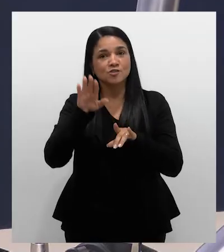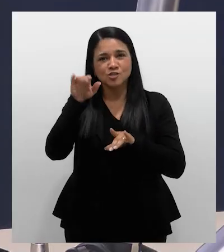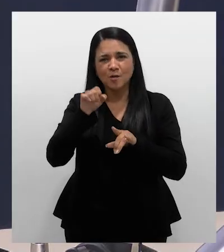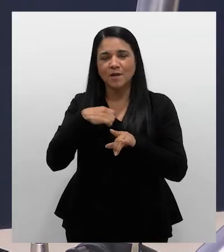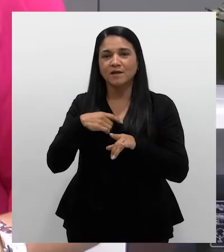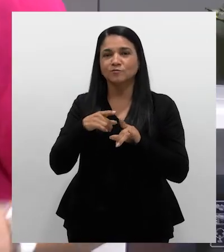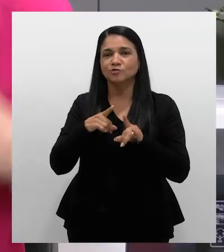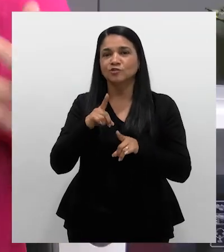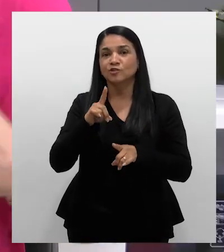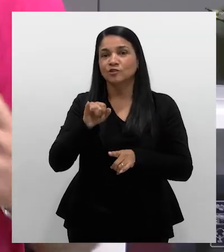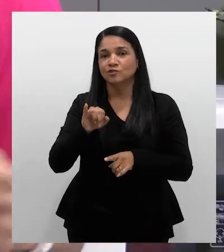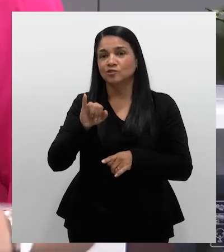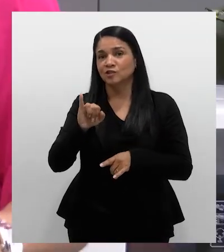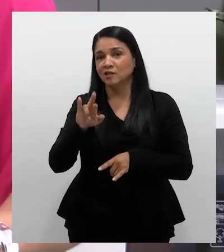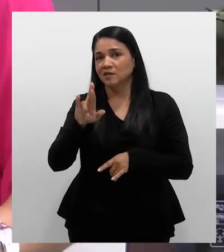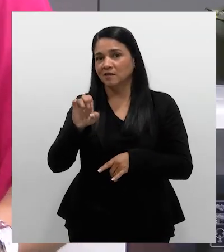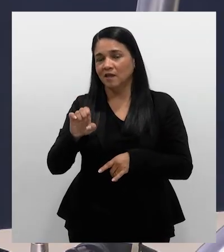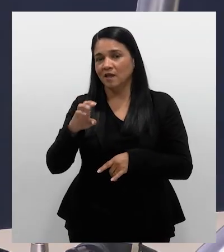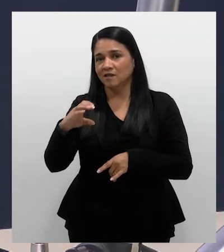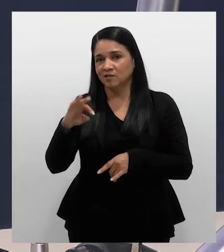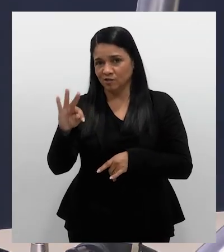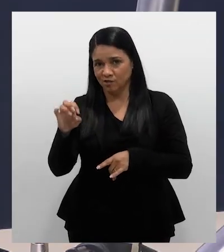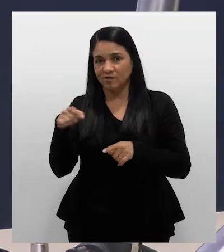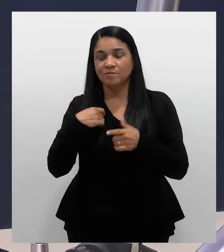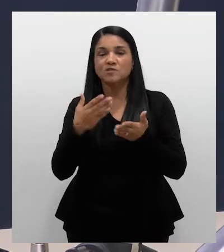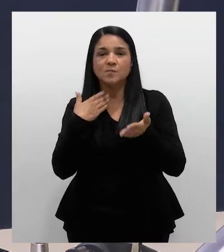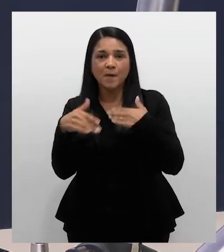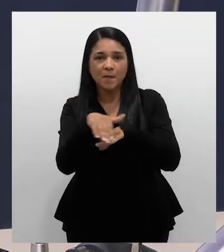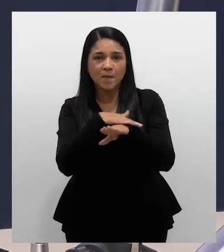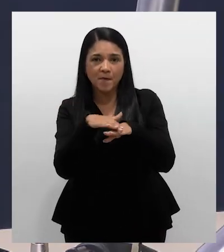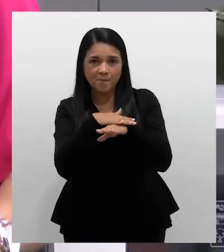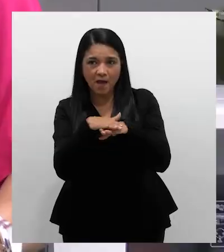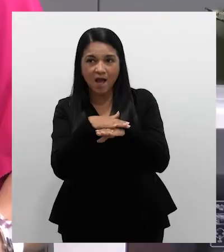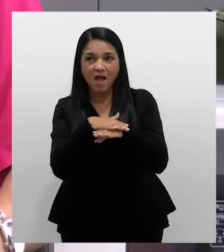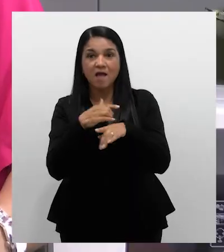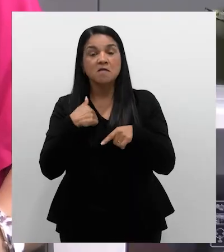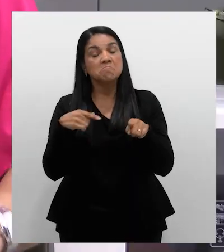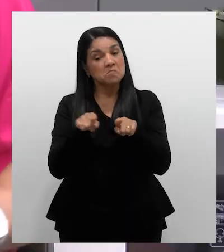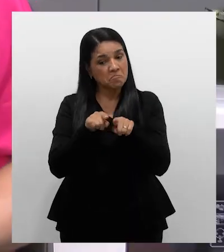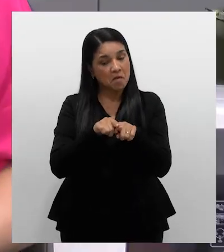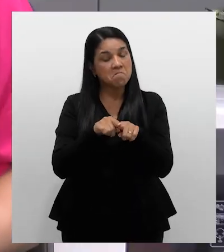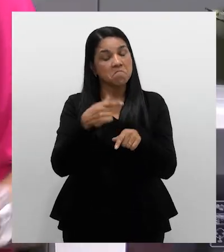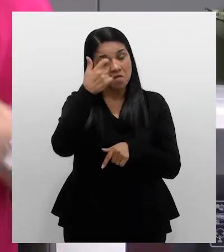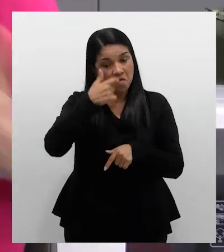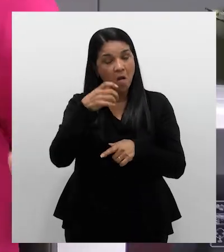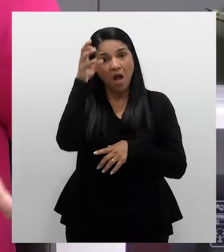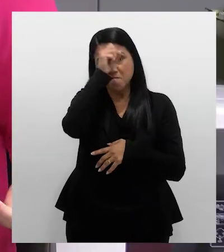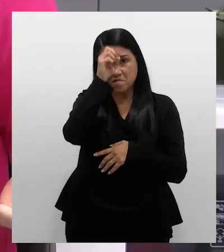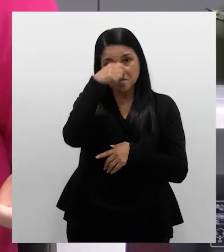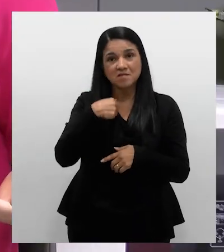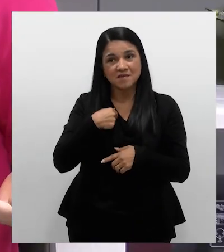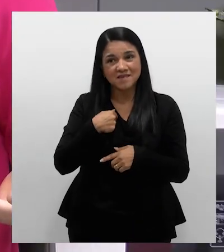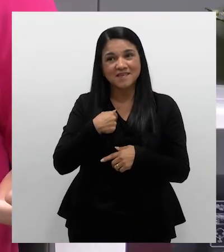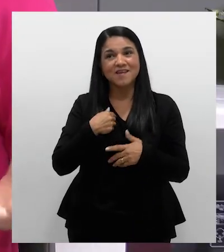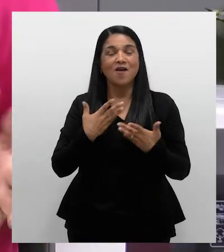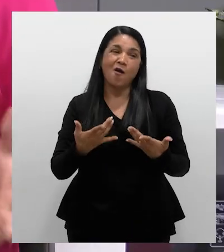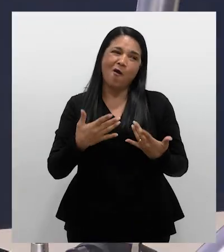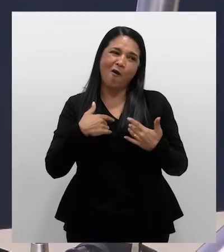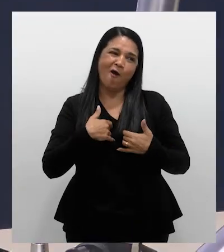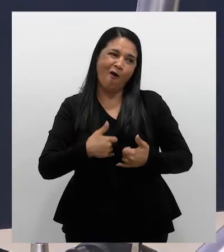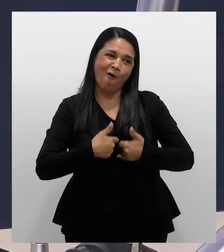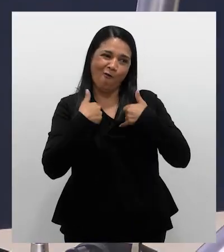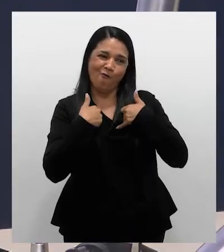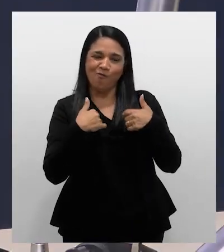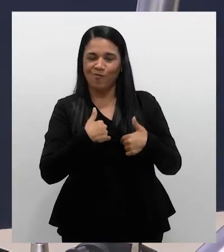lá no direct também para a gente Com trocar umas certeza. ideias aí. Vamos sim. Quem Vamos sabe, sim. né, a gente pode acender uma luz aí. certeza. Serve para mim também, né? Sim,